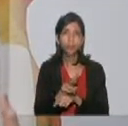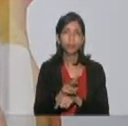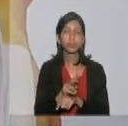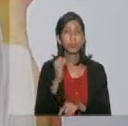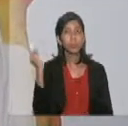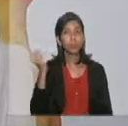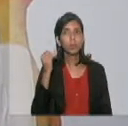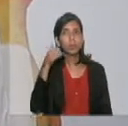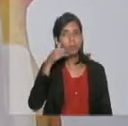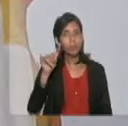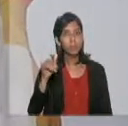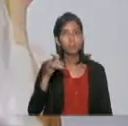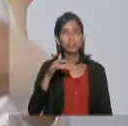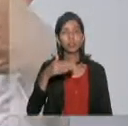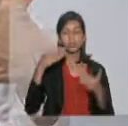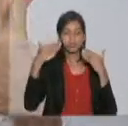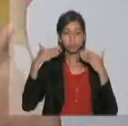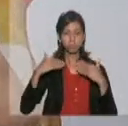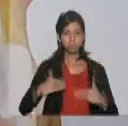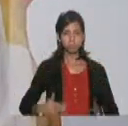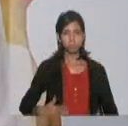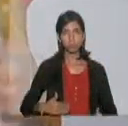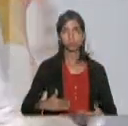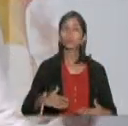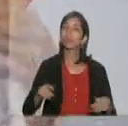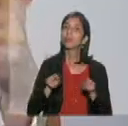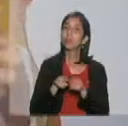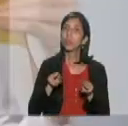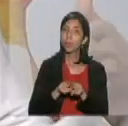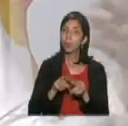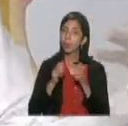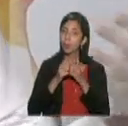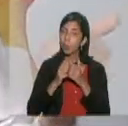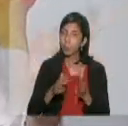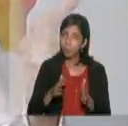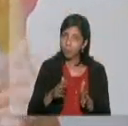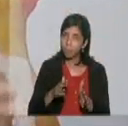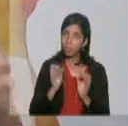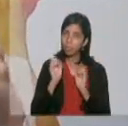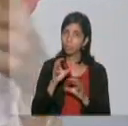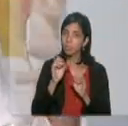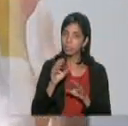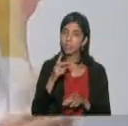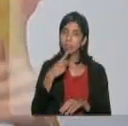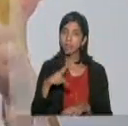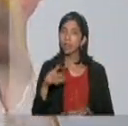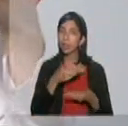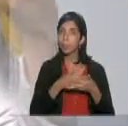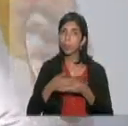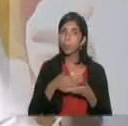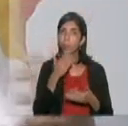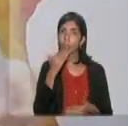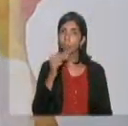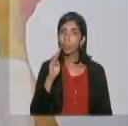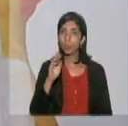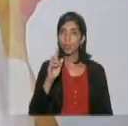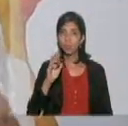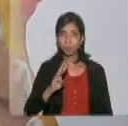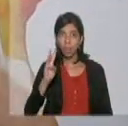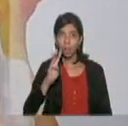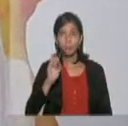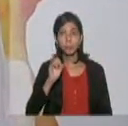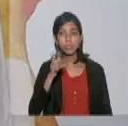área de ativação e a criança faz ânsia de vômito para proteger a via aérea. Como ela não sabe o tamanho, ainda não sabe o tamanho que ela pode